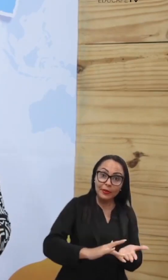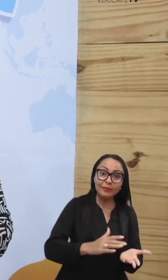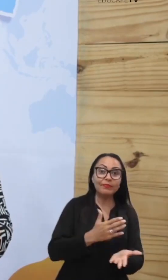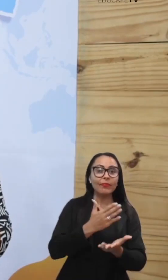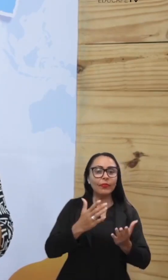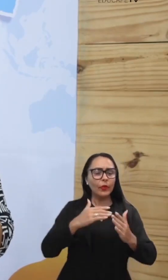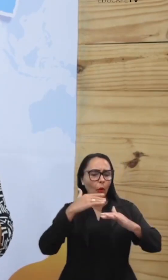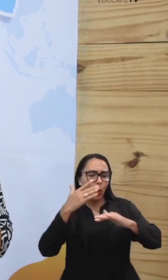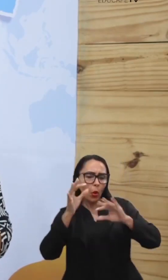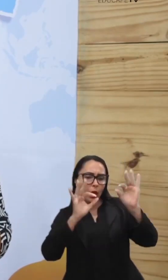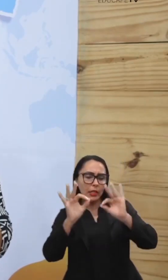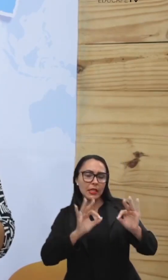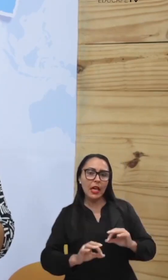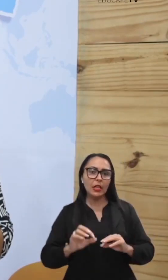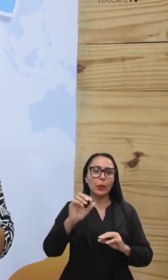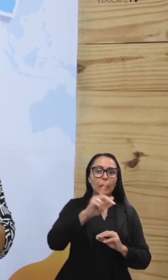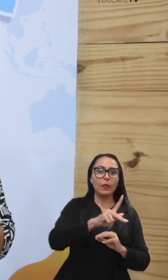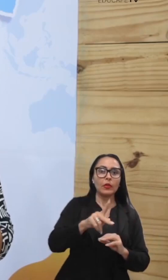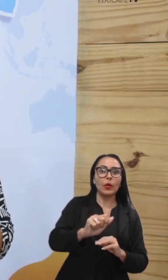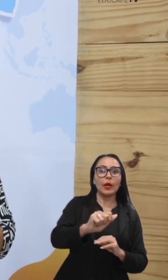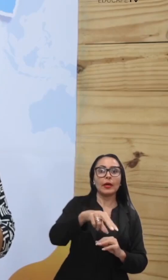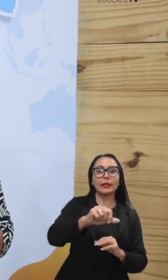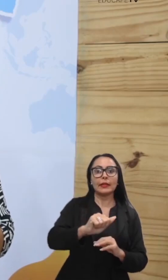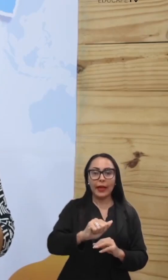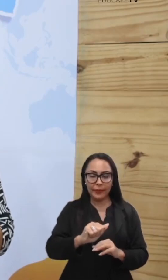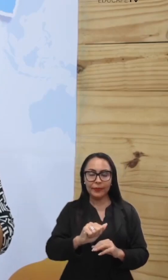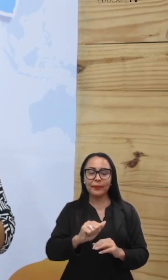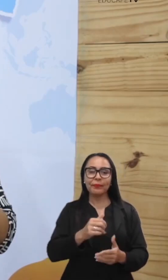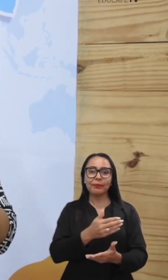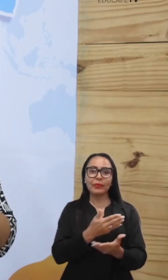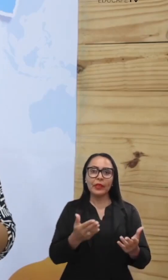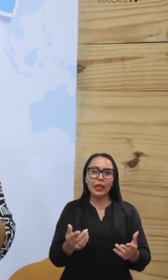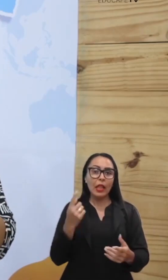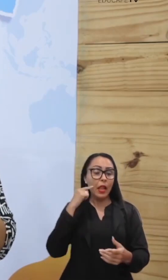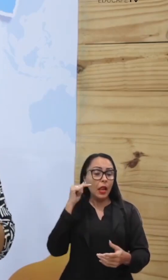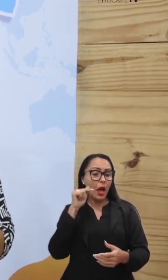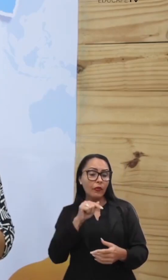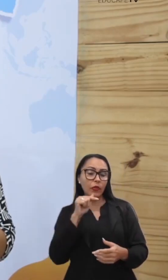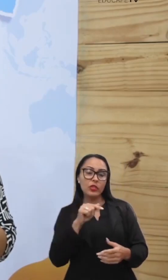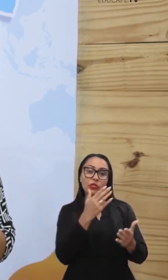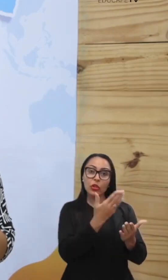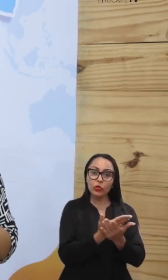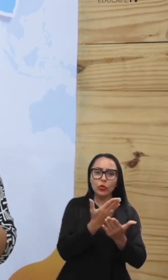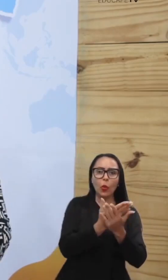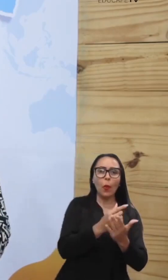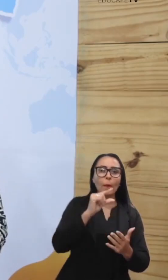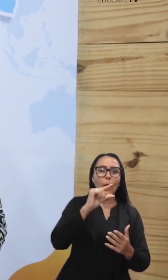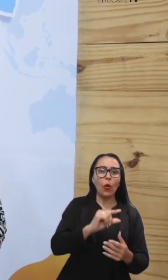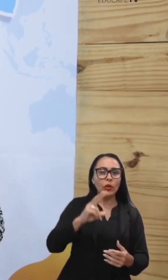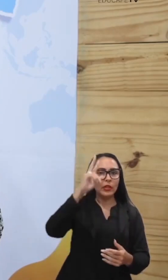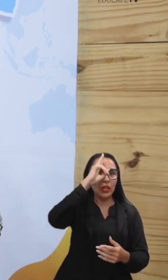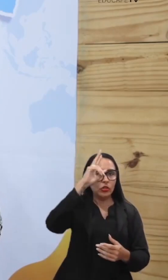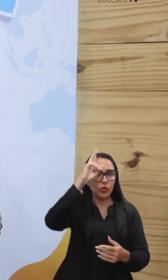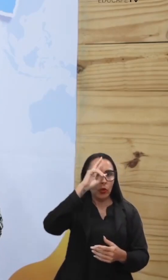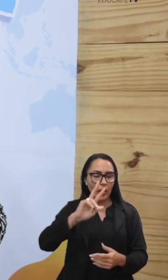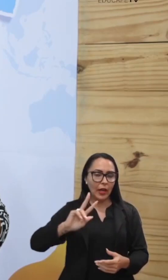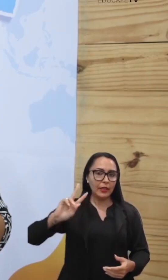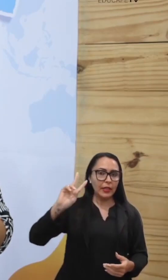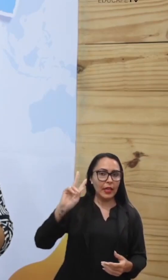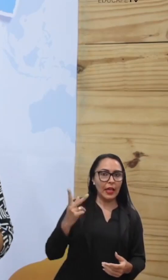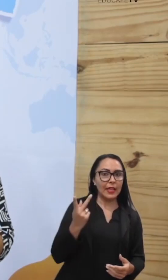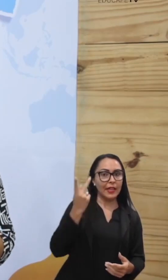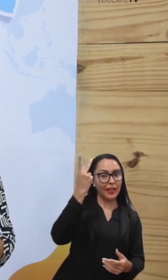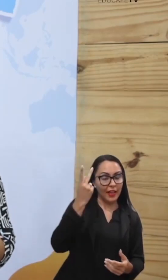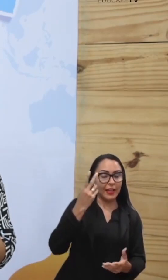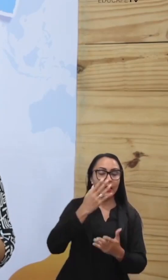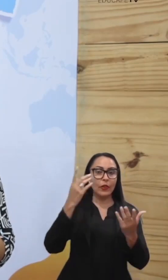foi produzido pela professora Ana Carolina. E lá no e-book você já estudou um pouco sobre a história de Helen Keller, que foi uma